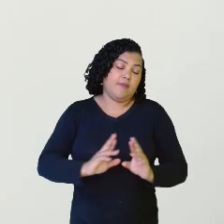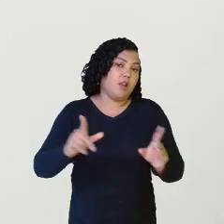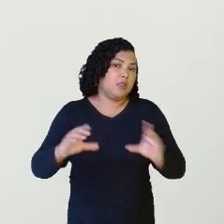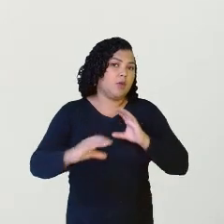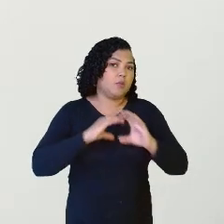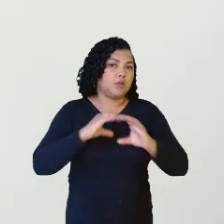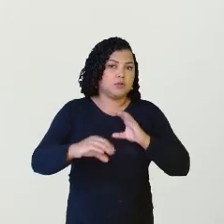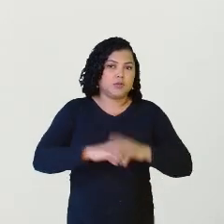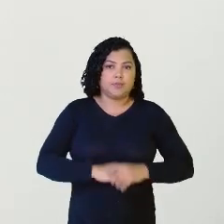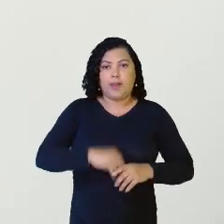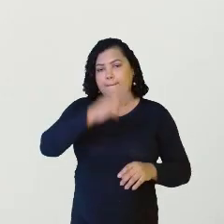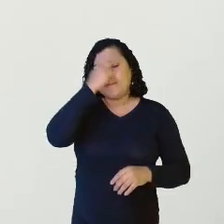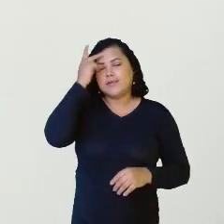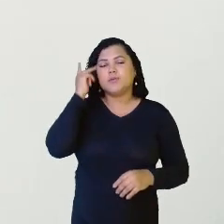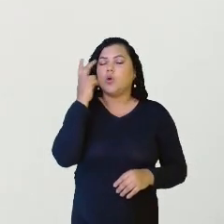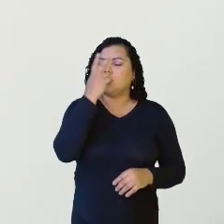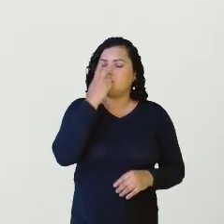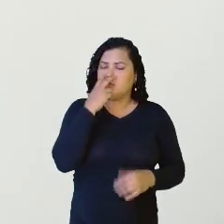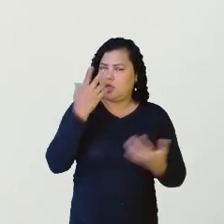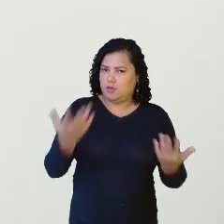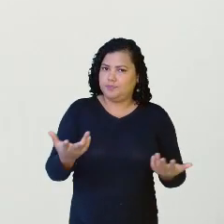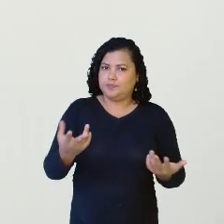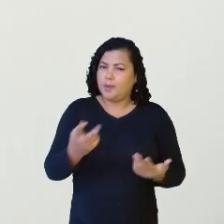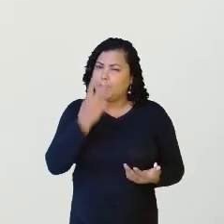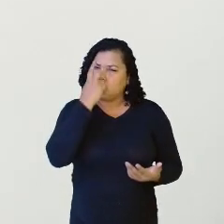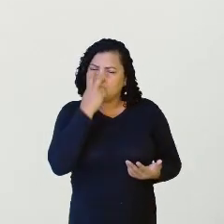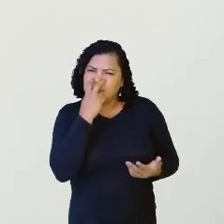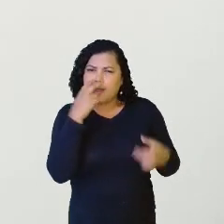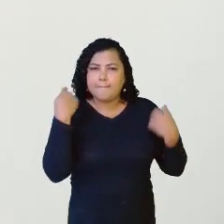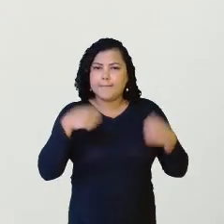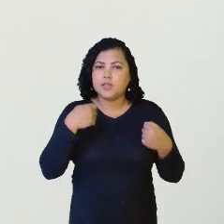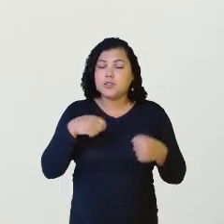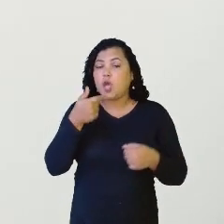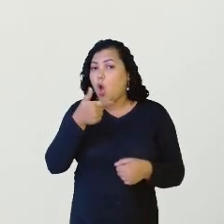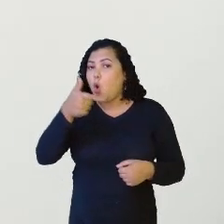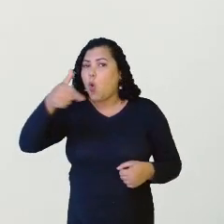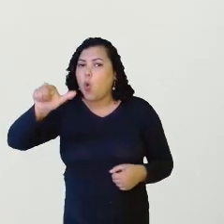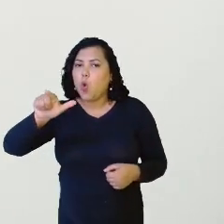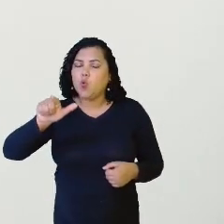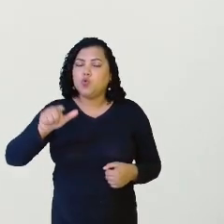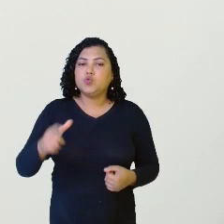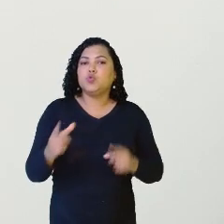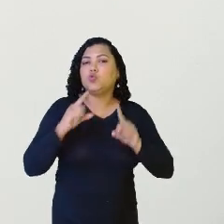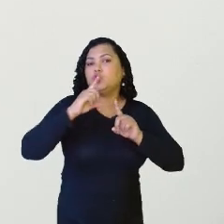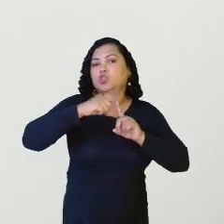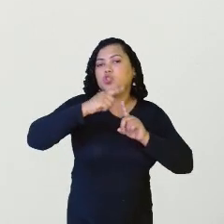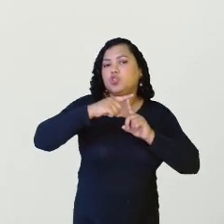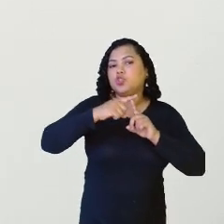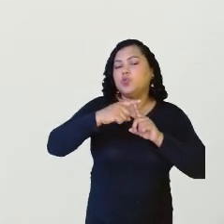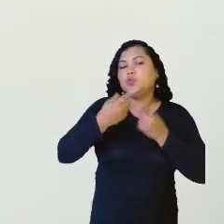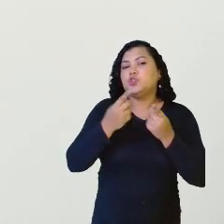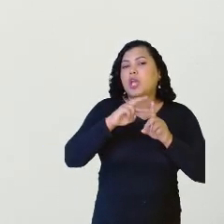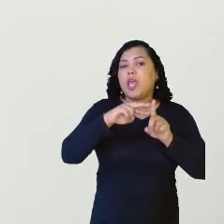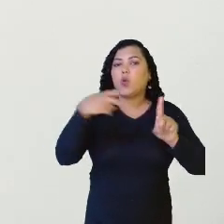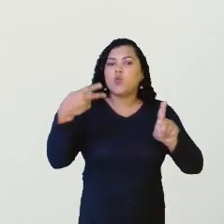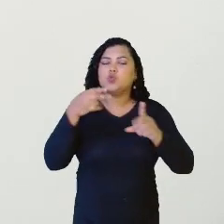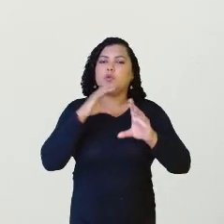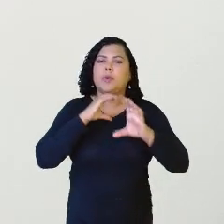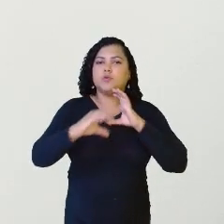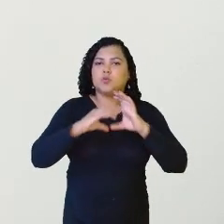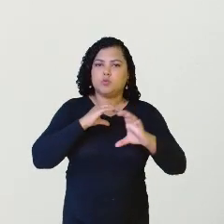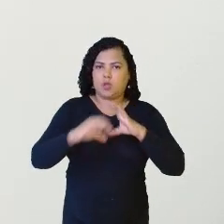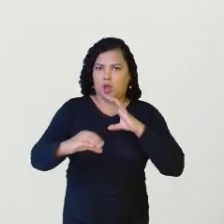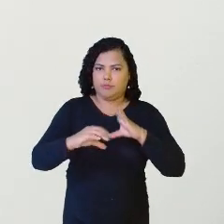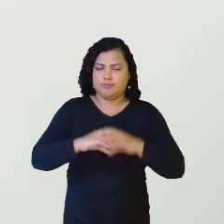têm deficiência visual, por exemplo, elas utilizam outra forma de entender as mensagens ou de passar as mensagens, de